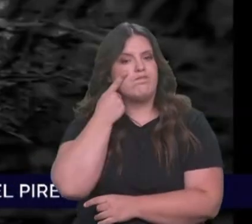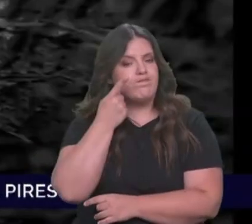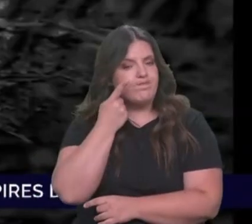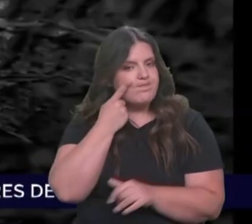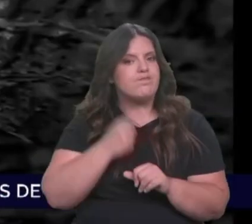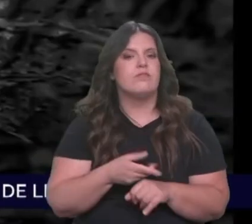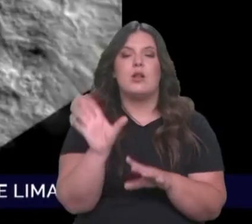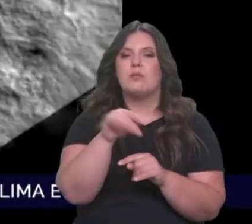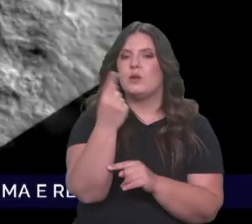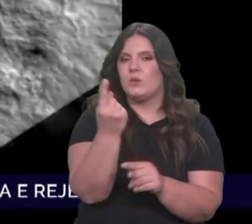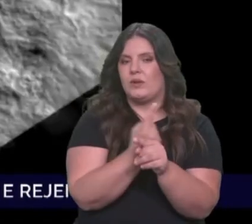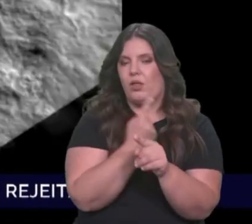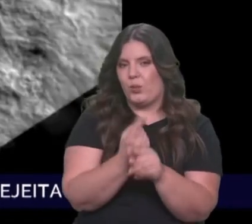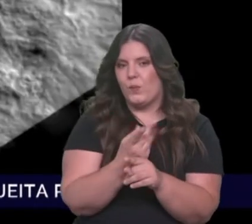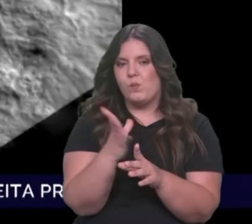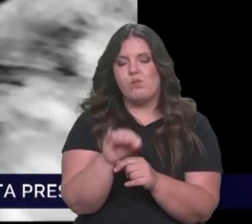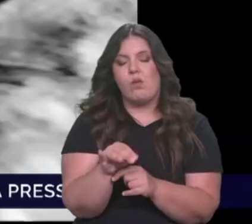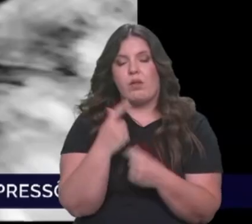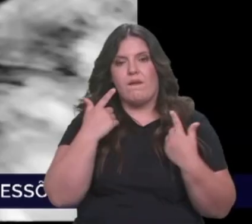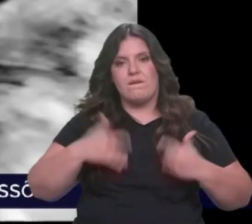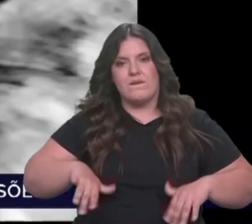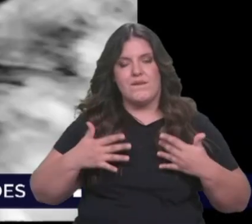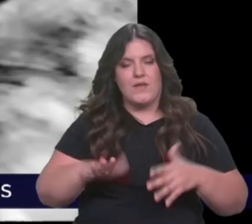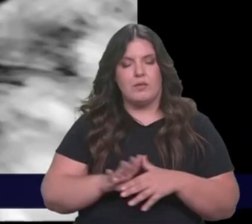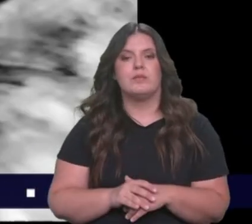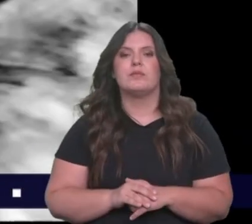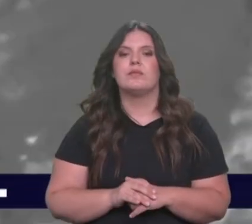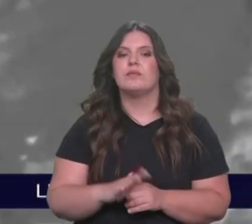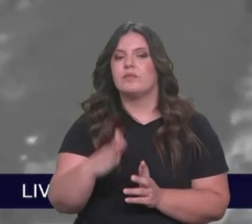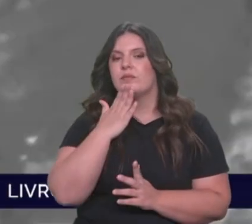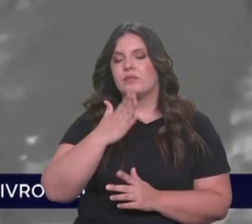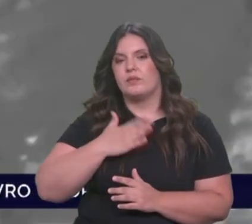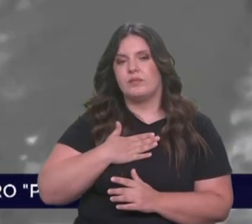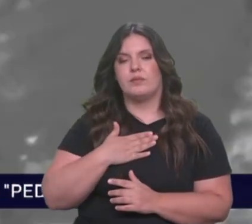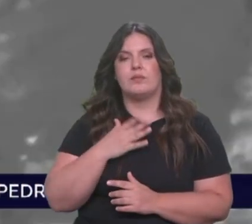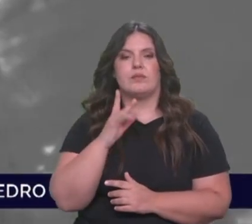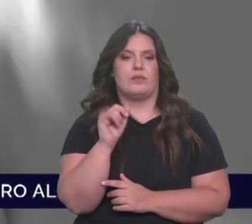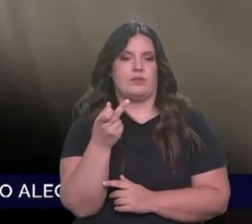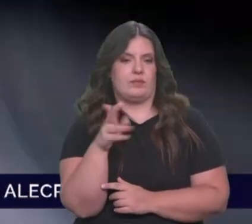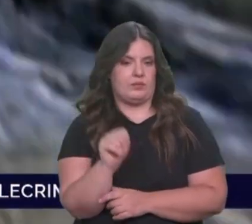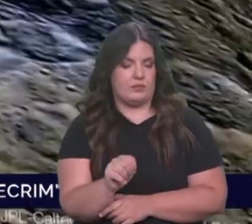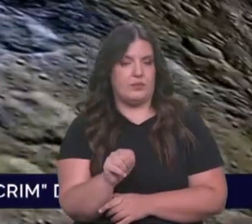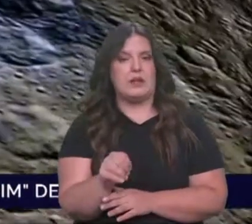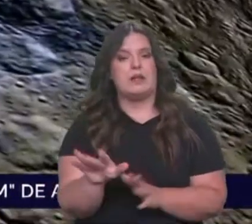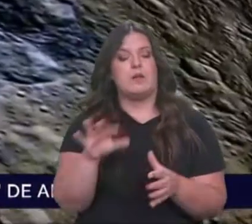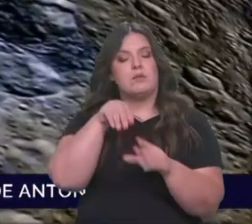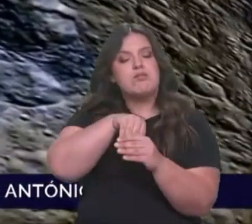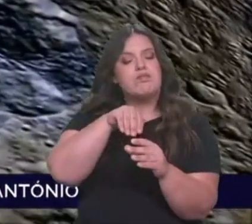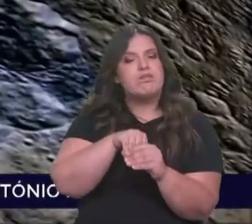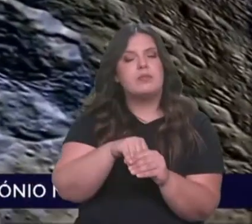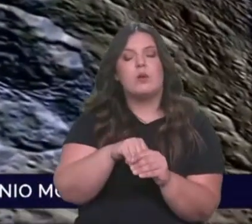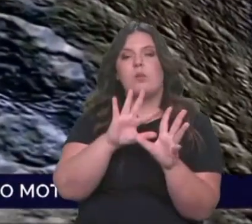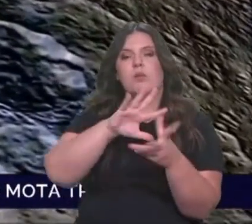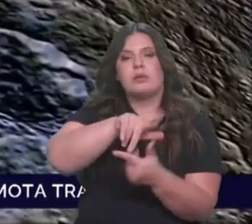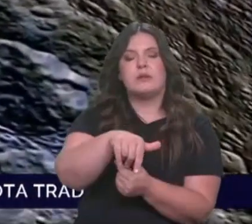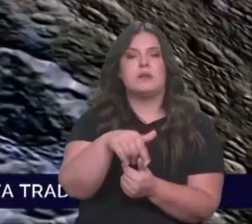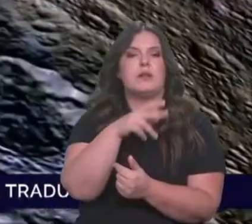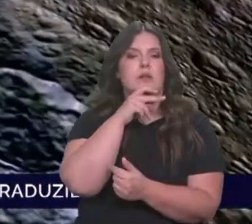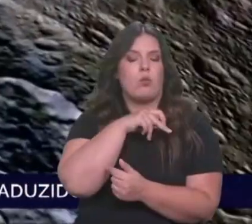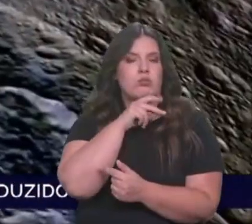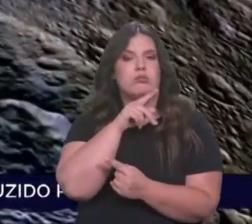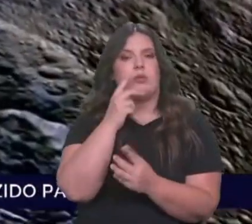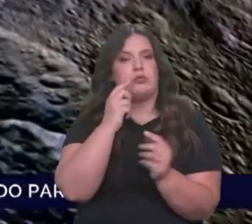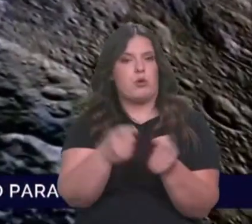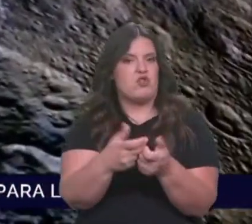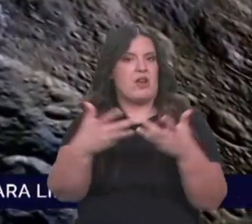É mais um dado muito excitante que nos dá Ceres. E já que estamos a falar aqui da intimidade de um planeta anão, vamos para a intimidade de um planeta